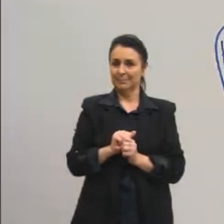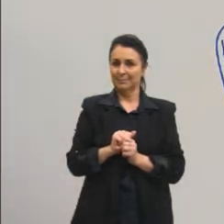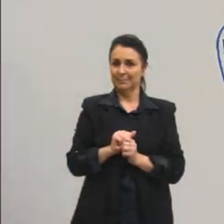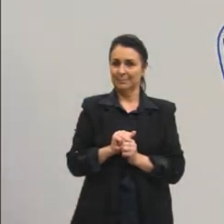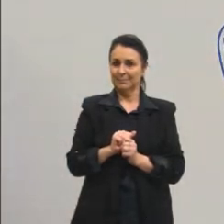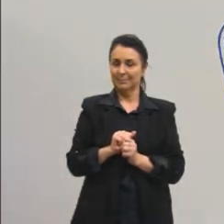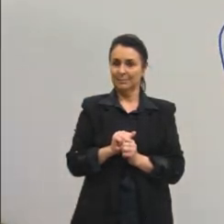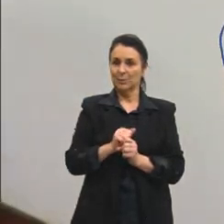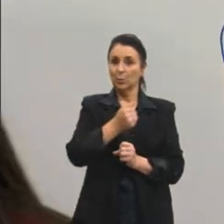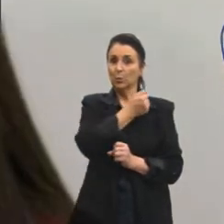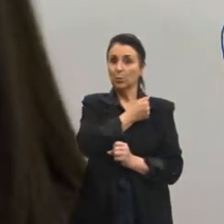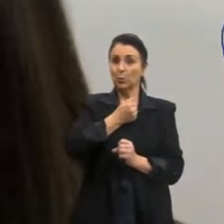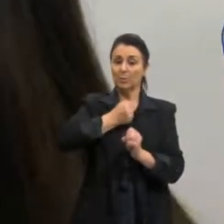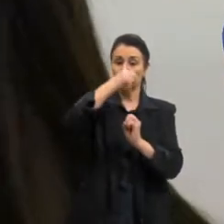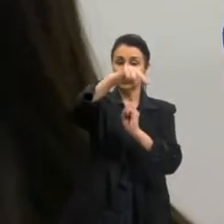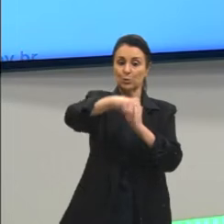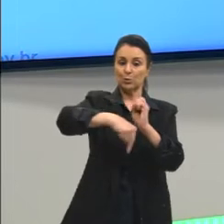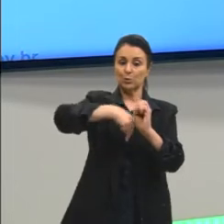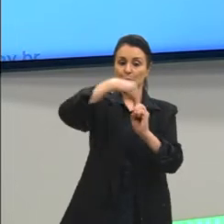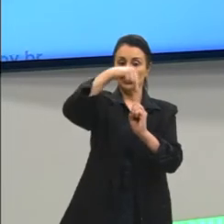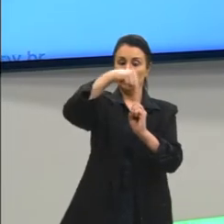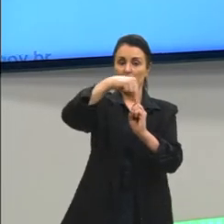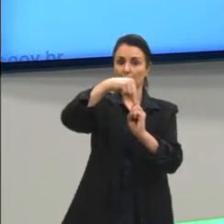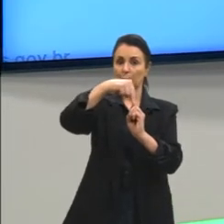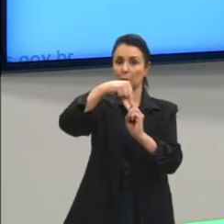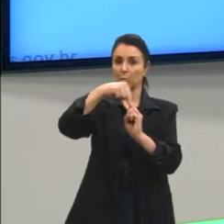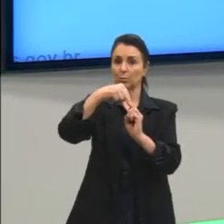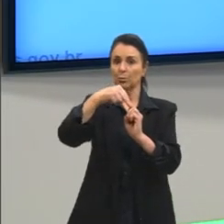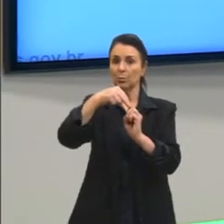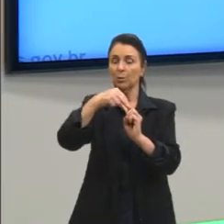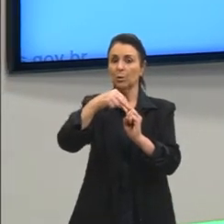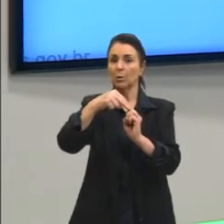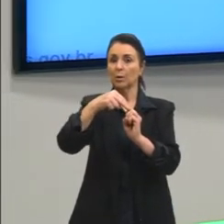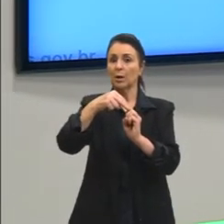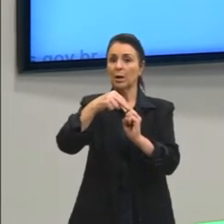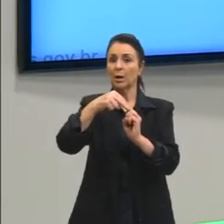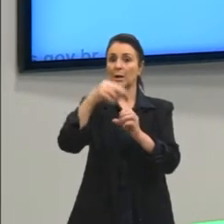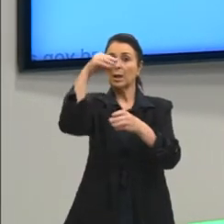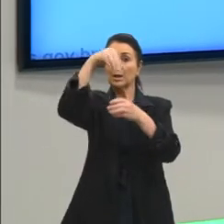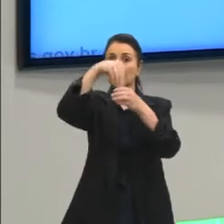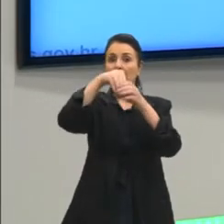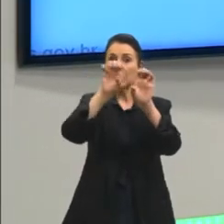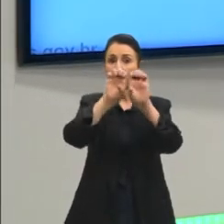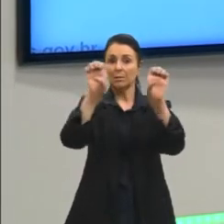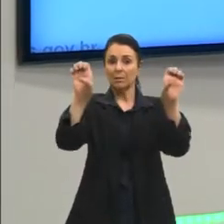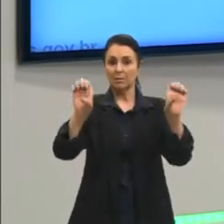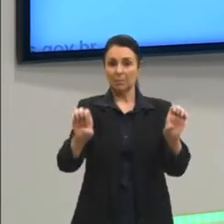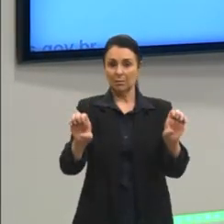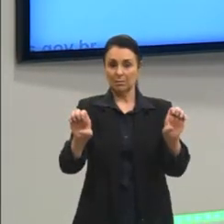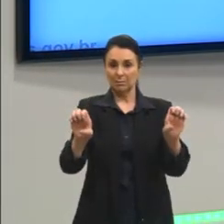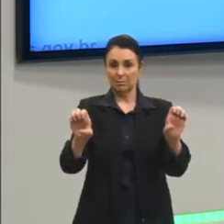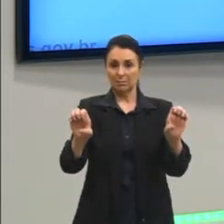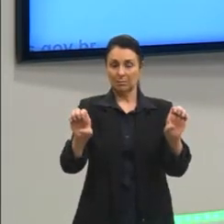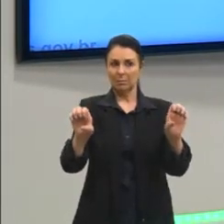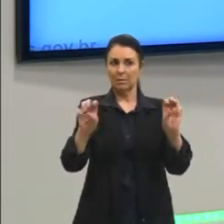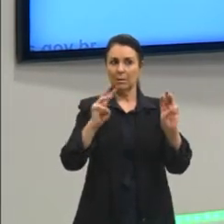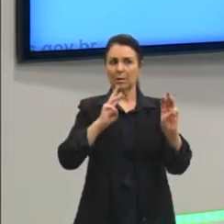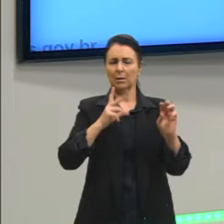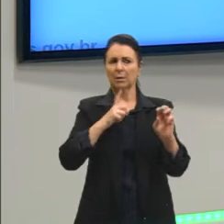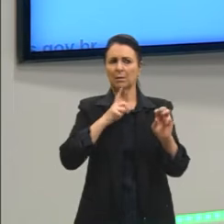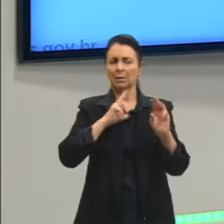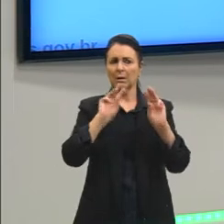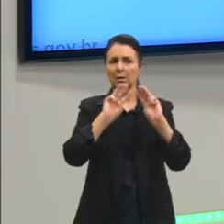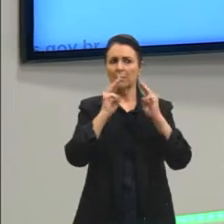e o número de nêutrons eu consigo extrair dessa equação se eu tenho o número de massa se eu tenho meu número